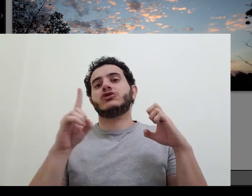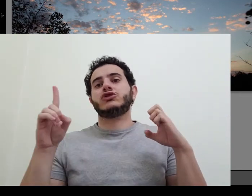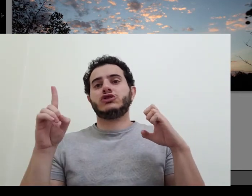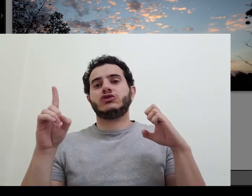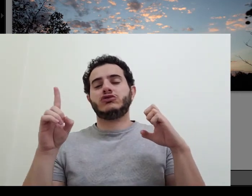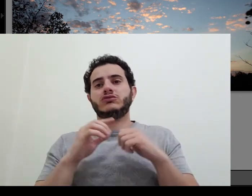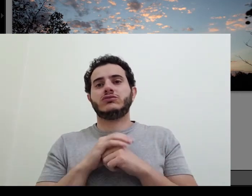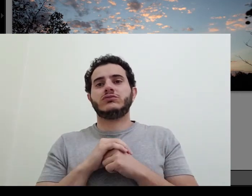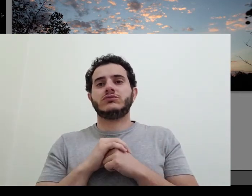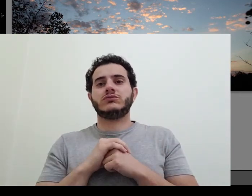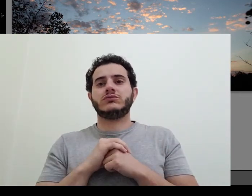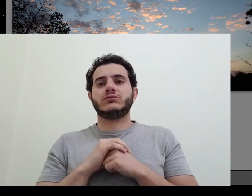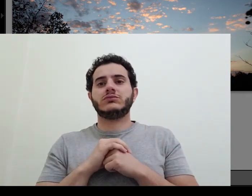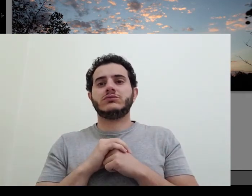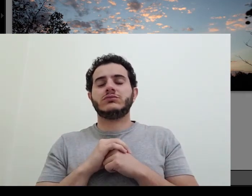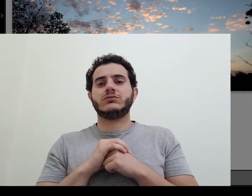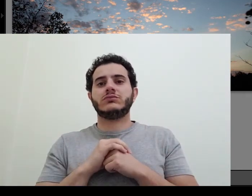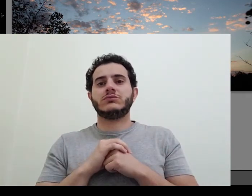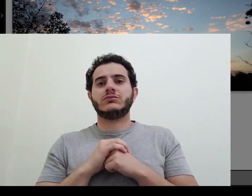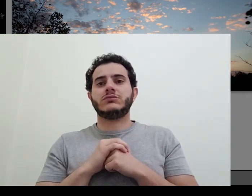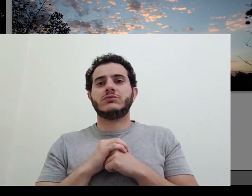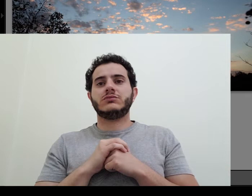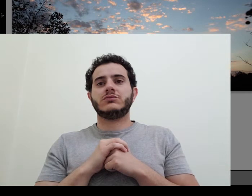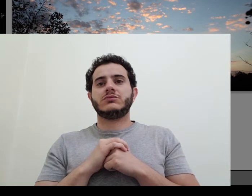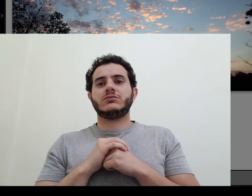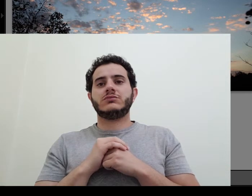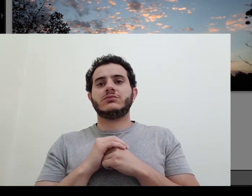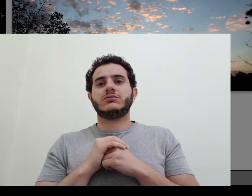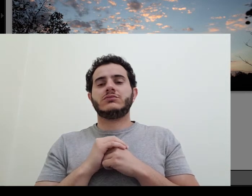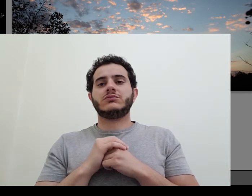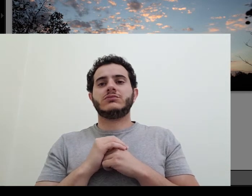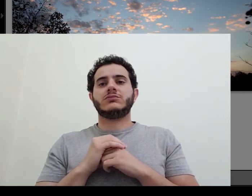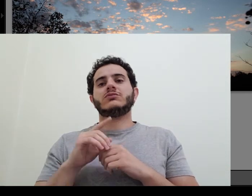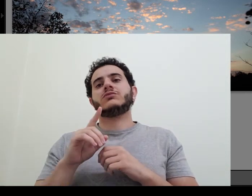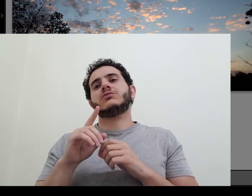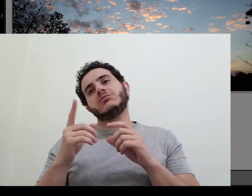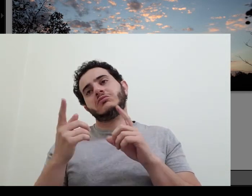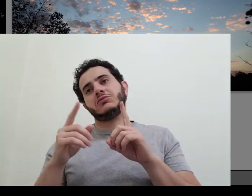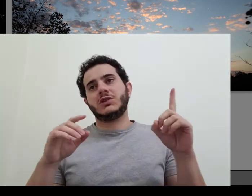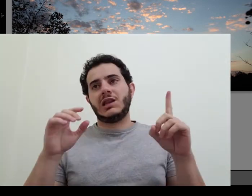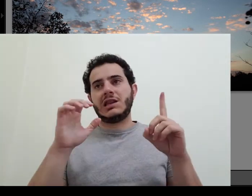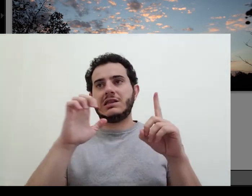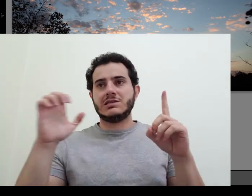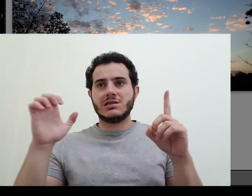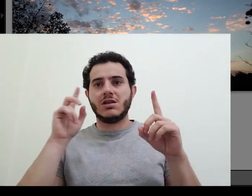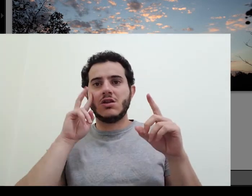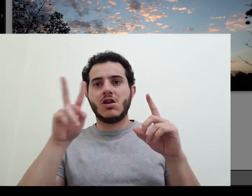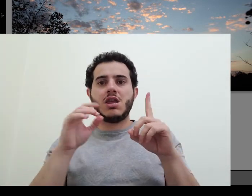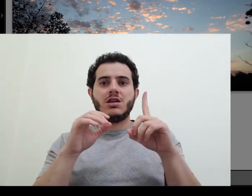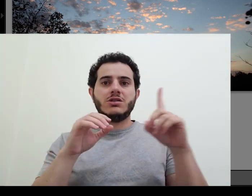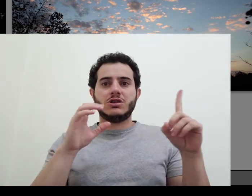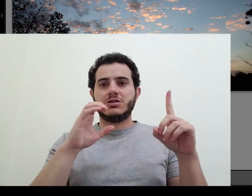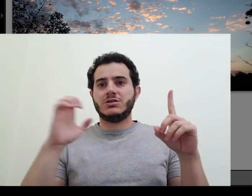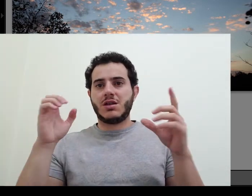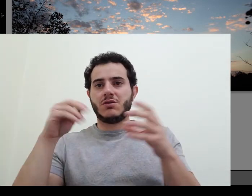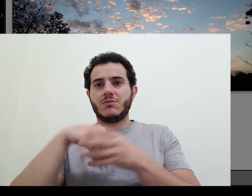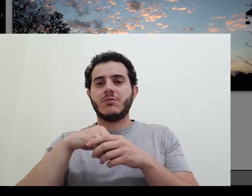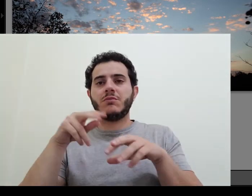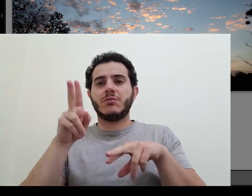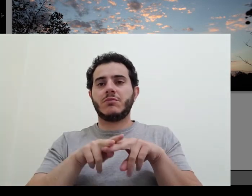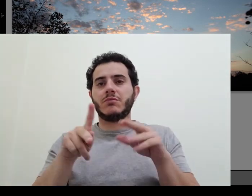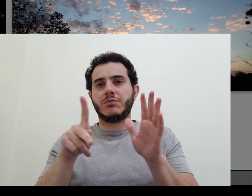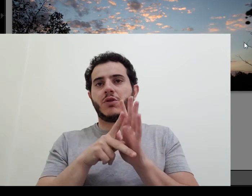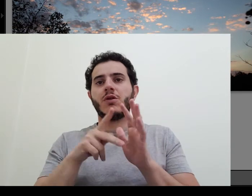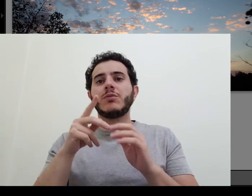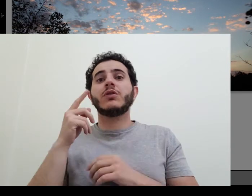depois. Dois tratamentos básico do básico. Escolhi o perfil de cor, câmera, paisagem e escolhi a luz do dia exata, deu